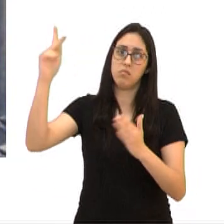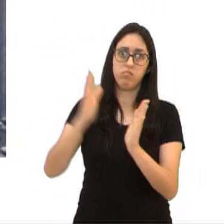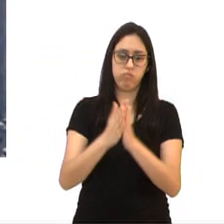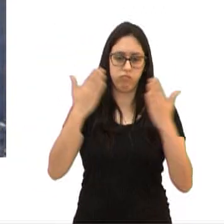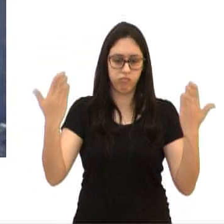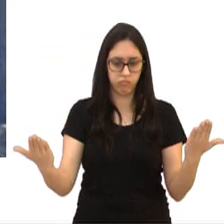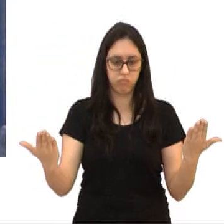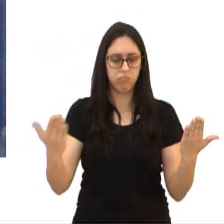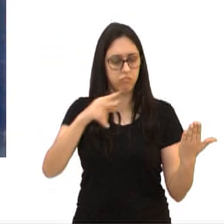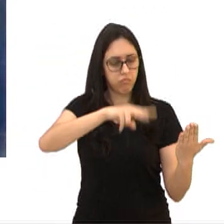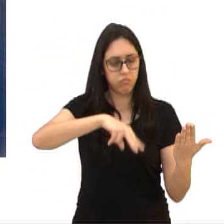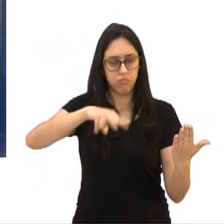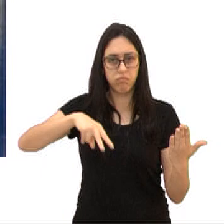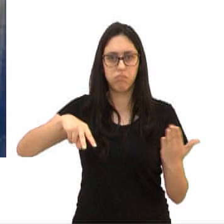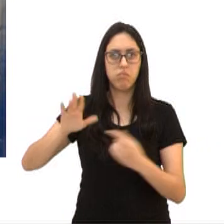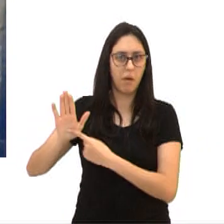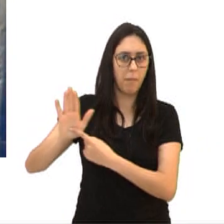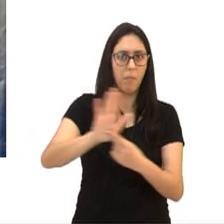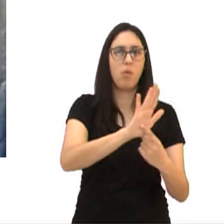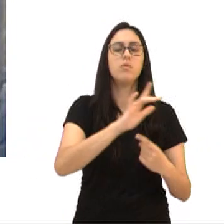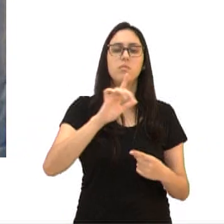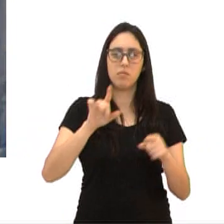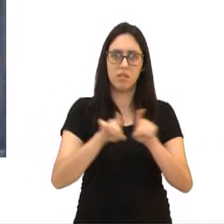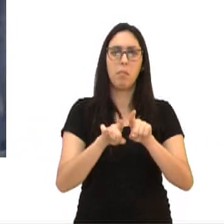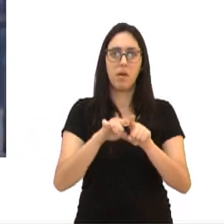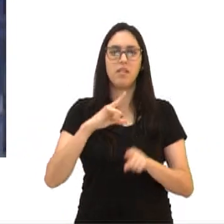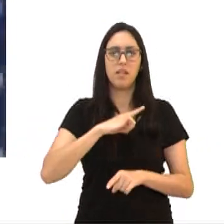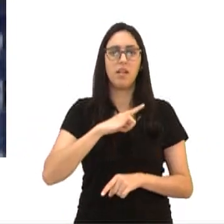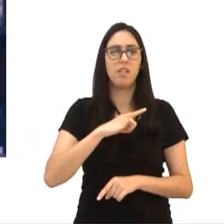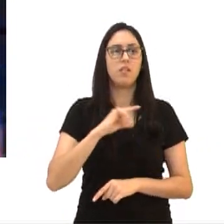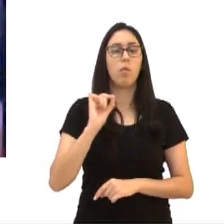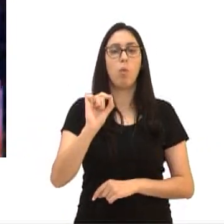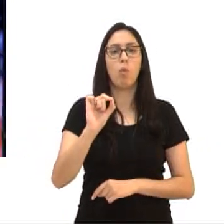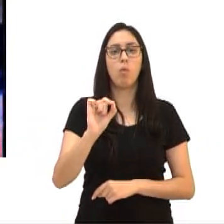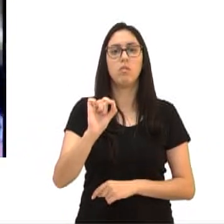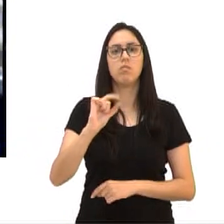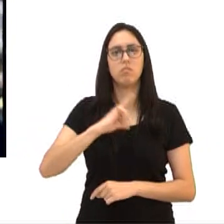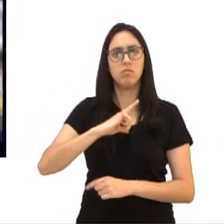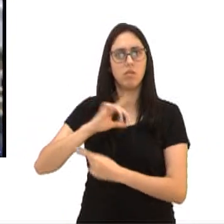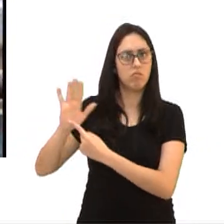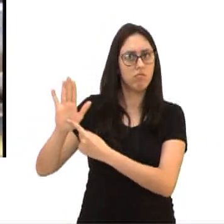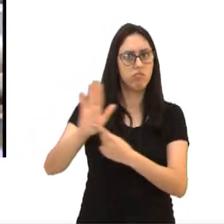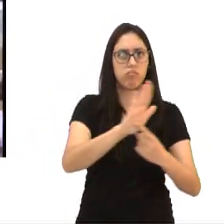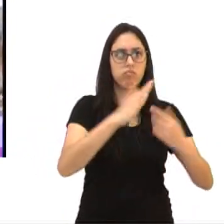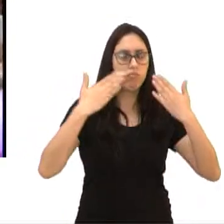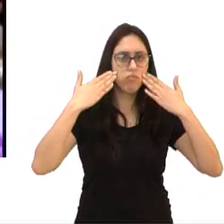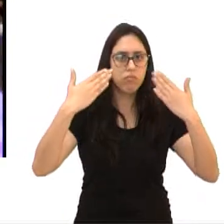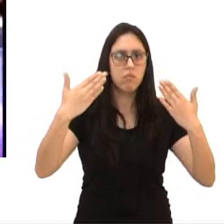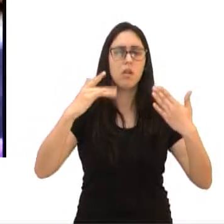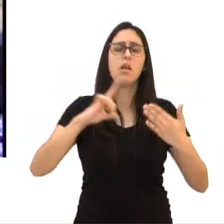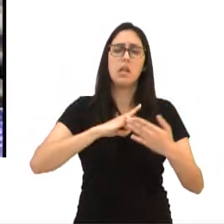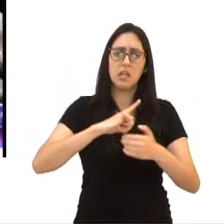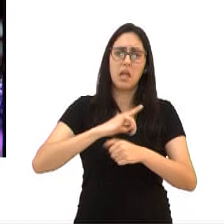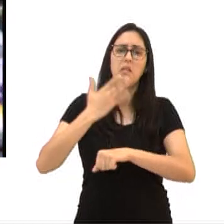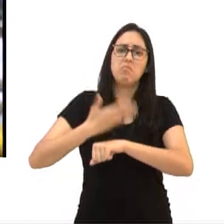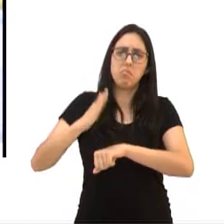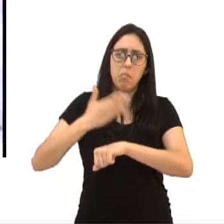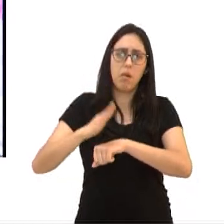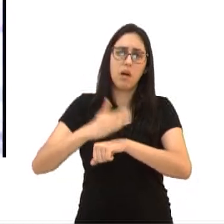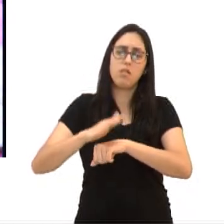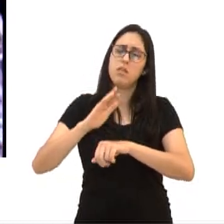instaladas numa cerimônia em que convidamos a pessoa de Deus para residir nessas formas. Essas práticas são diferentes